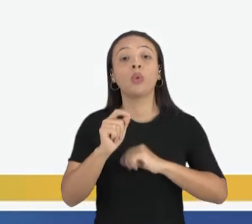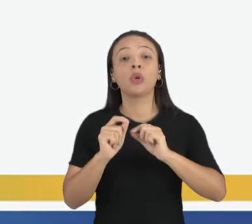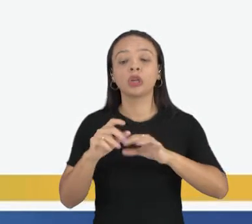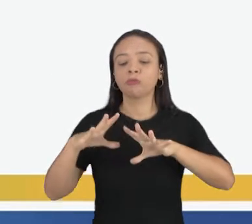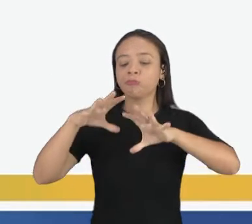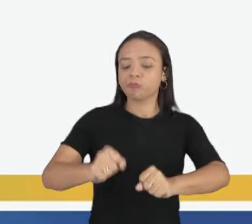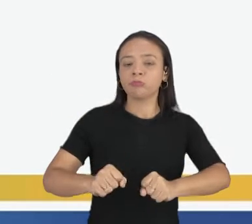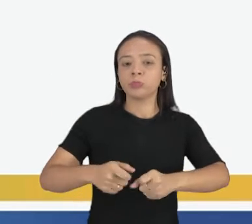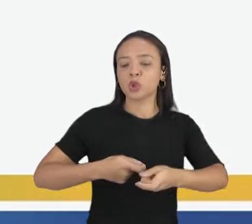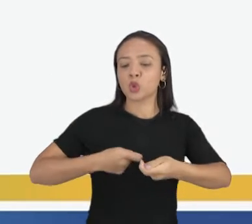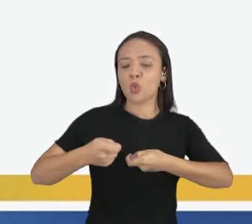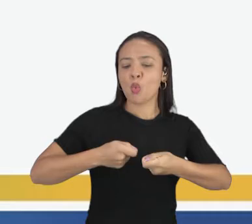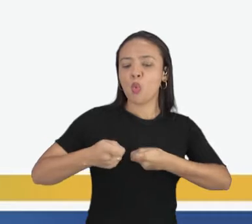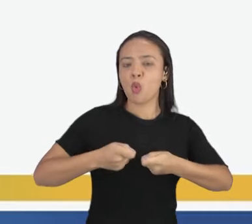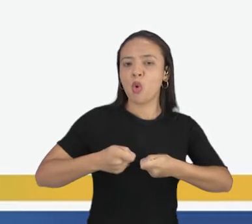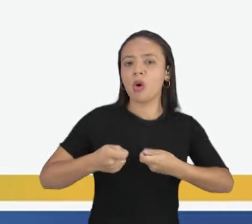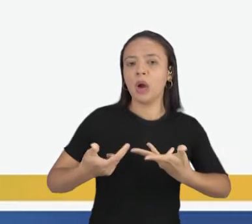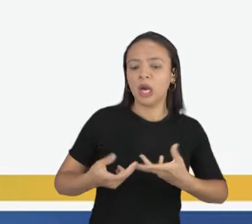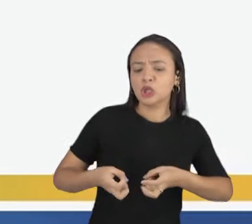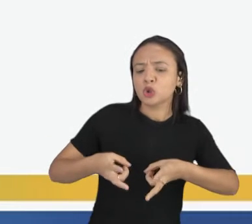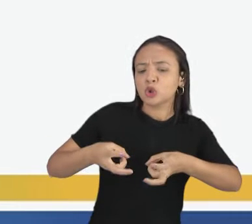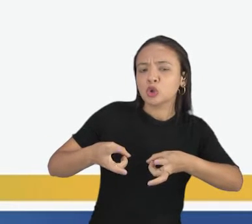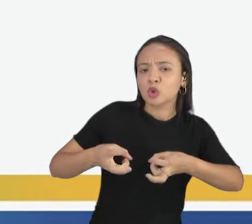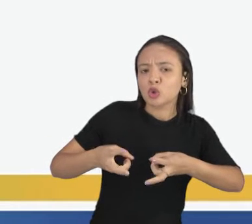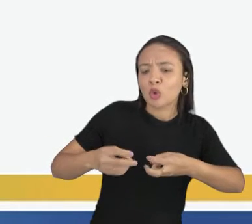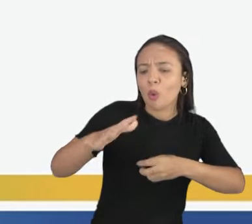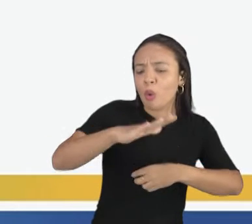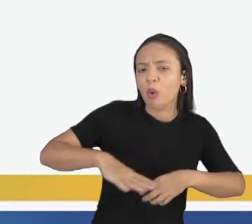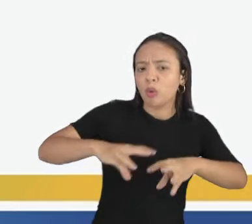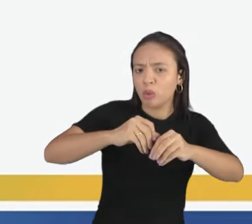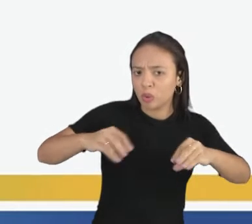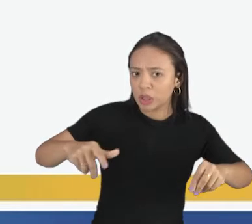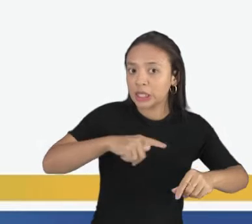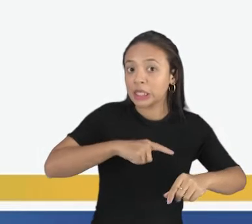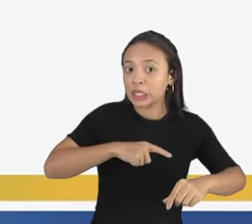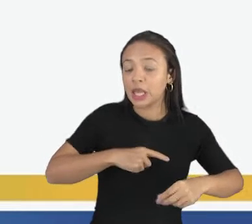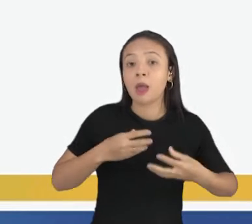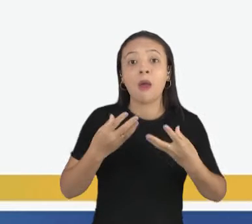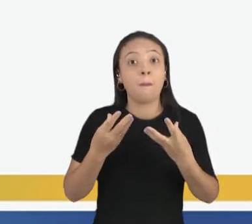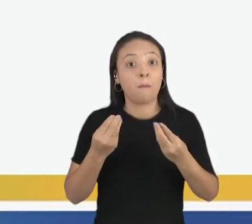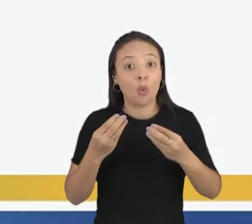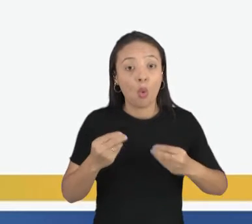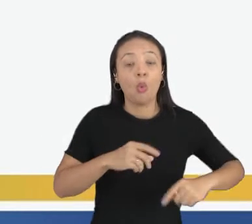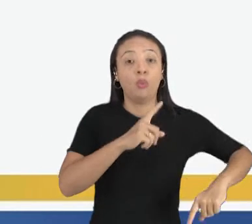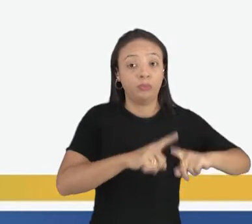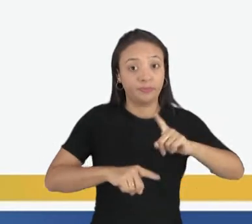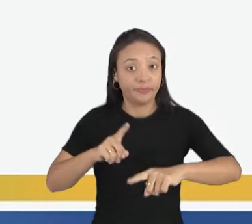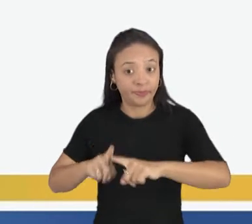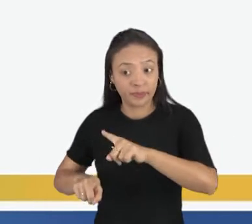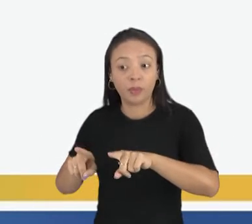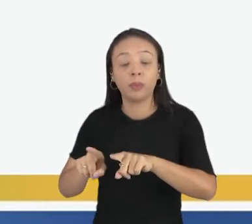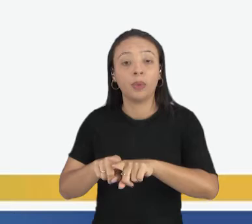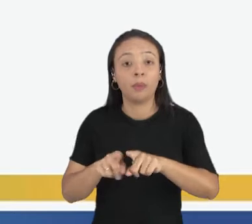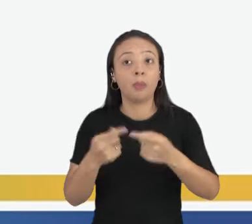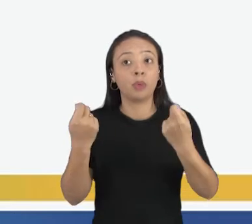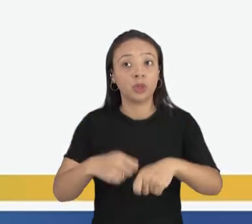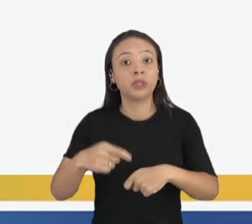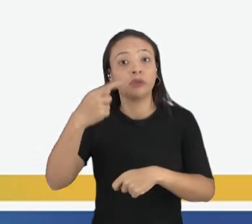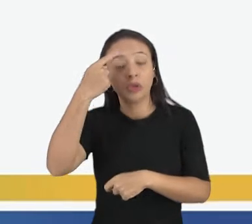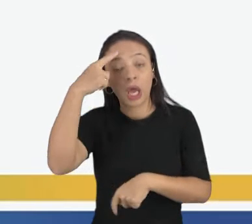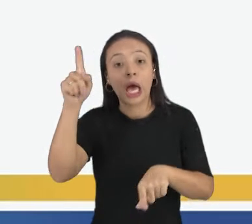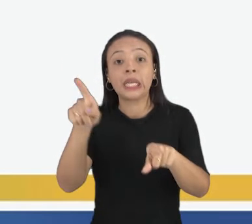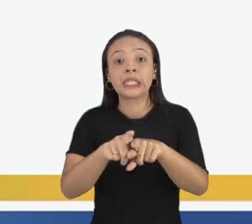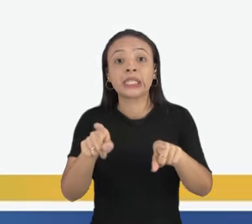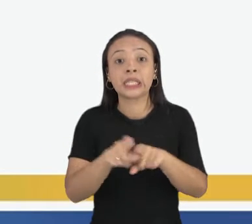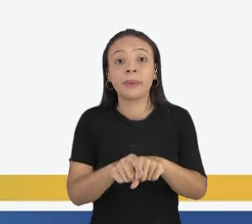explorar economicamente território, essas colônias ricas em matéria-prima, mão de obra barata e também consumidor, né, o